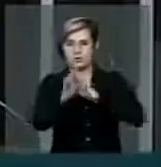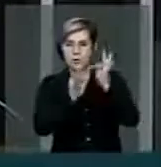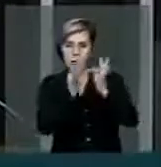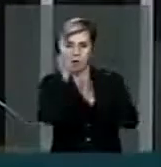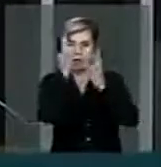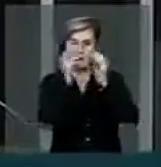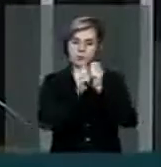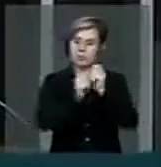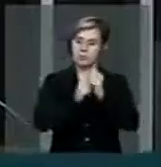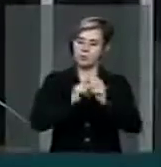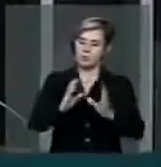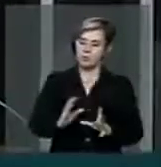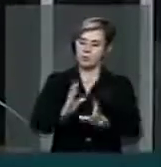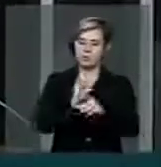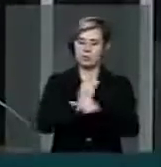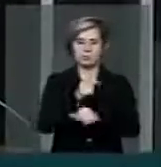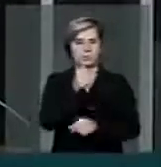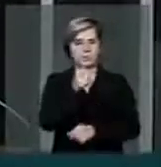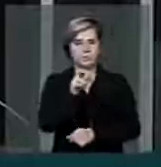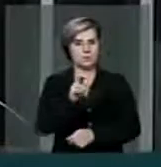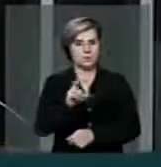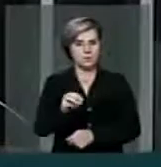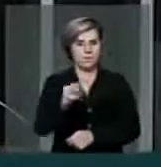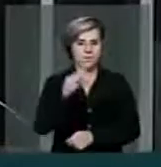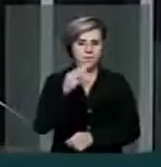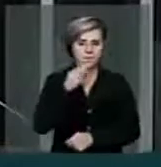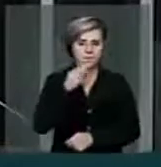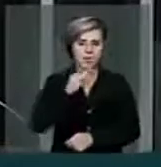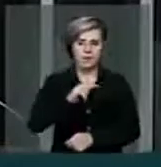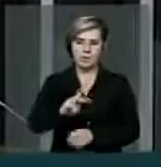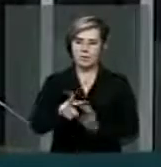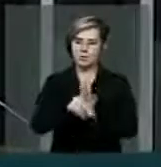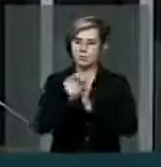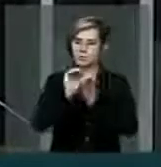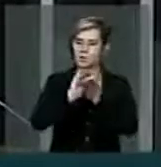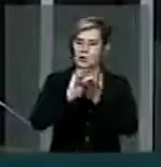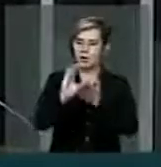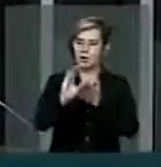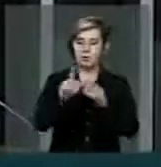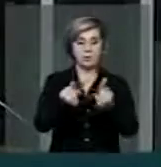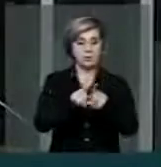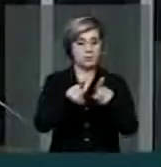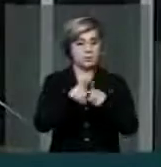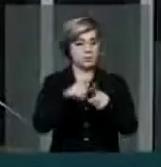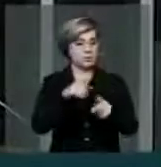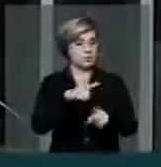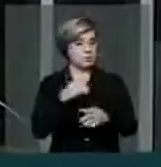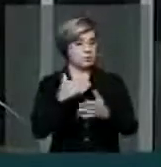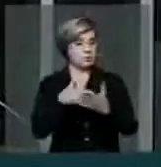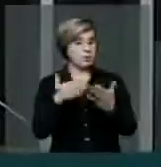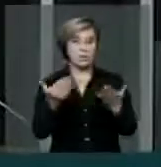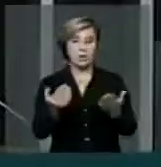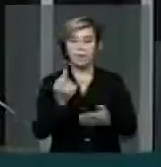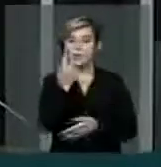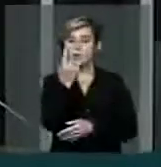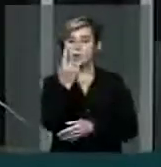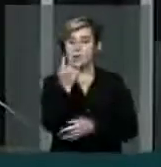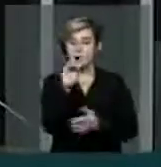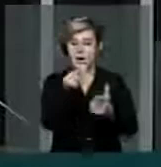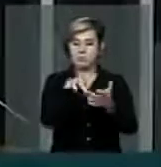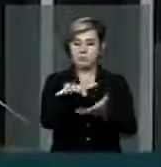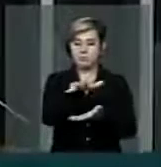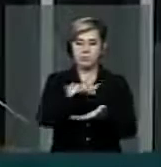somam 750 milhões em investimento, enquanto temos apenas, senhor presidente, uma estação